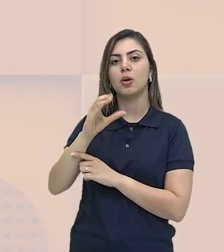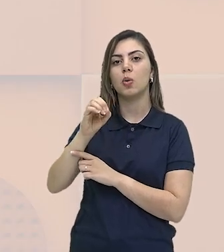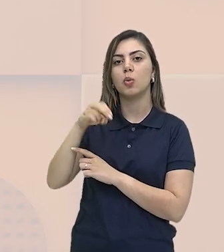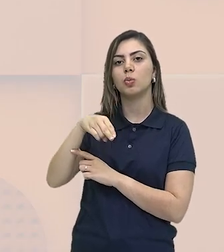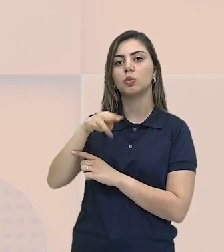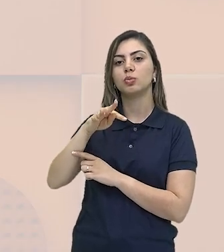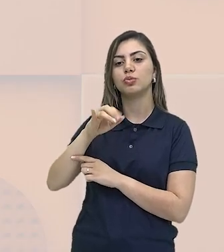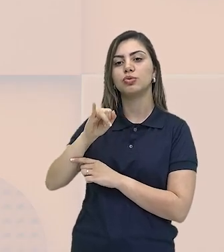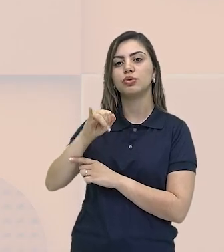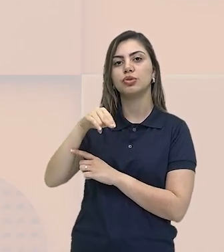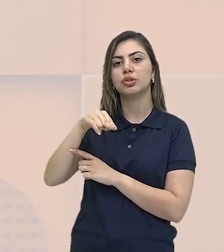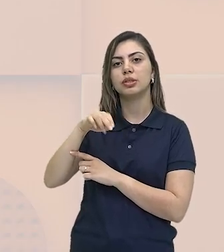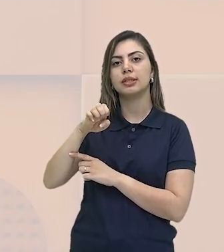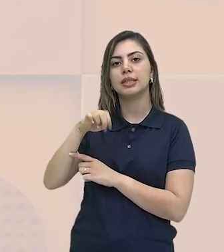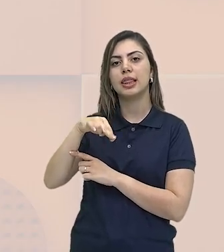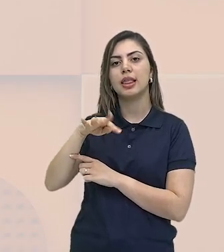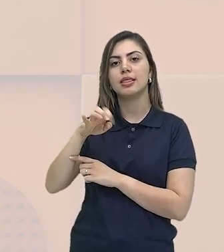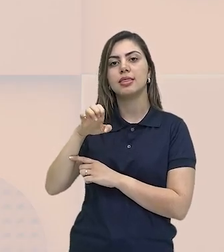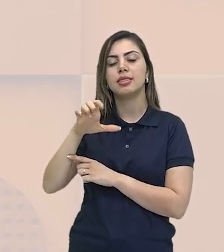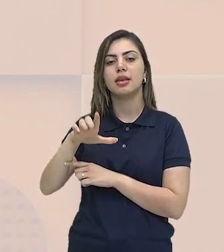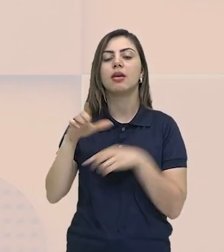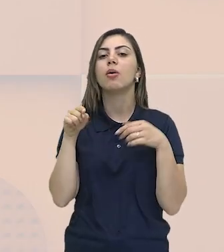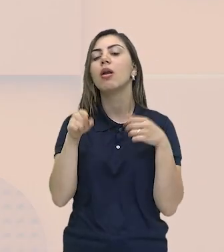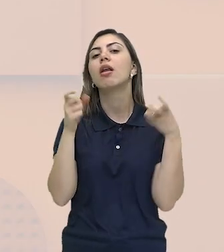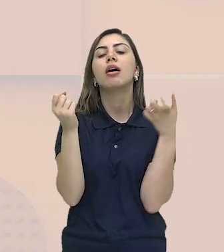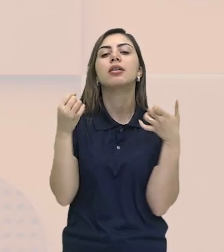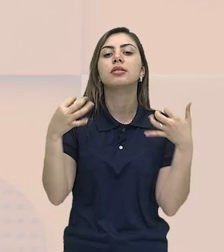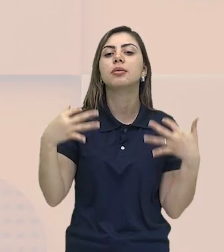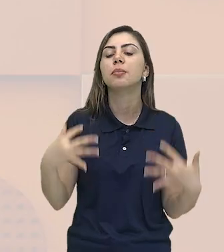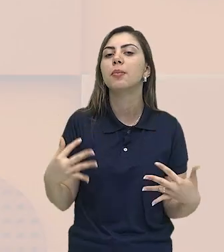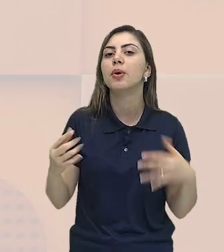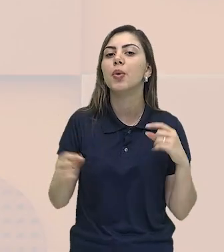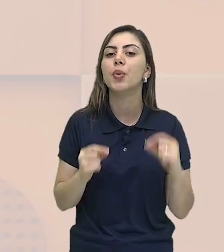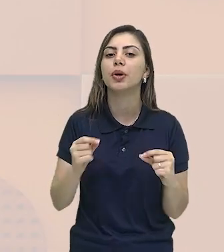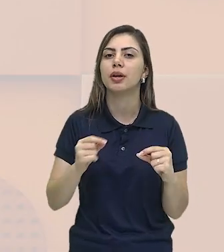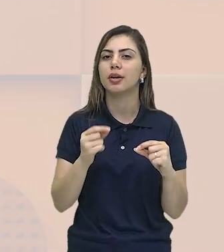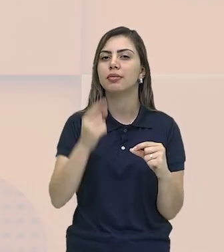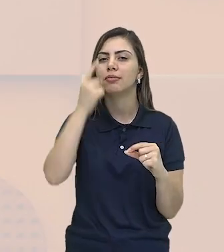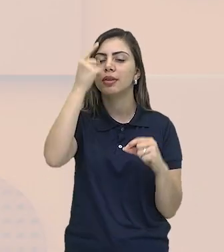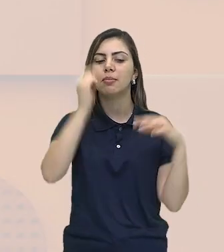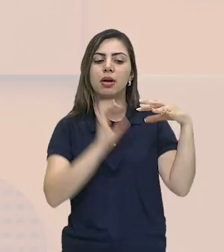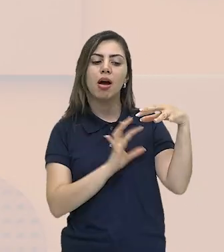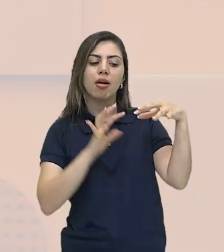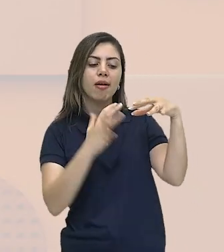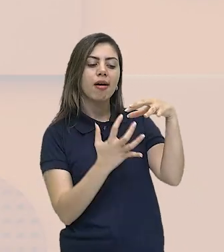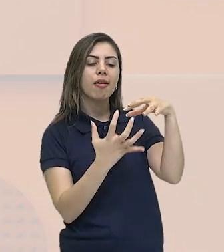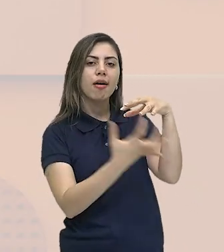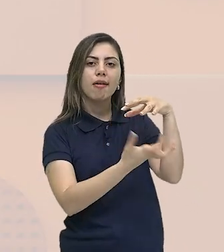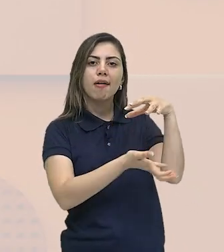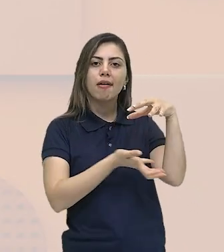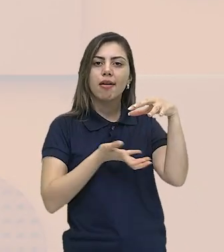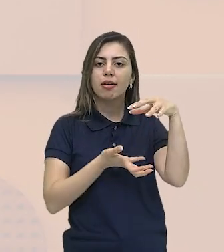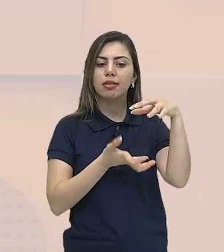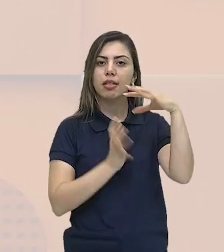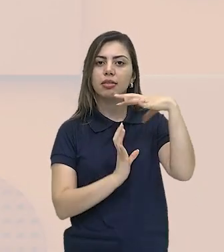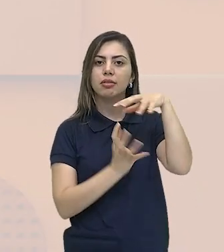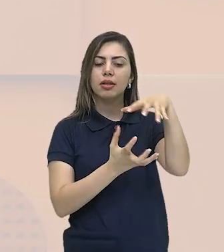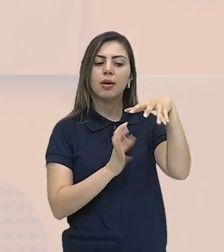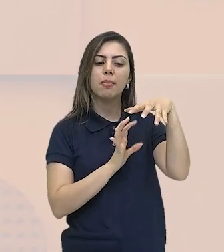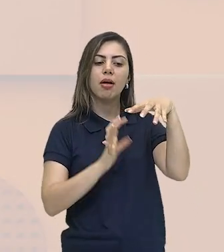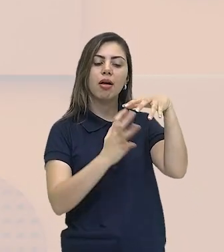explicar que os continentes da Terra, que essas grandes massas de terras, elas estão